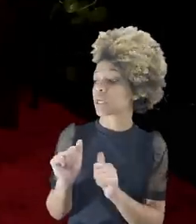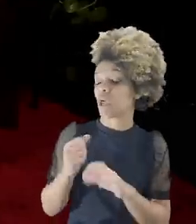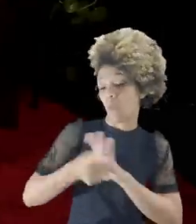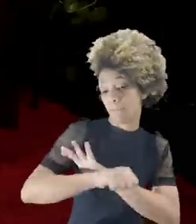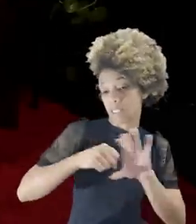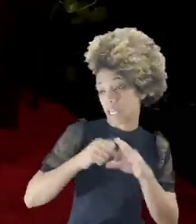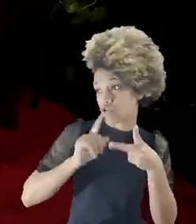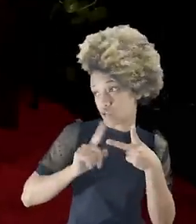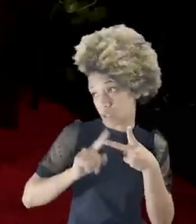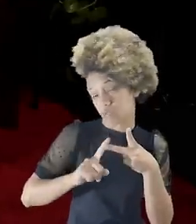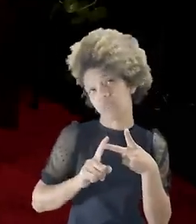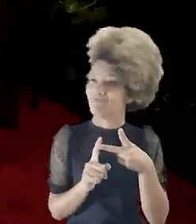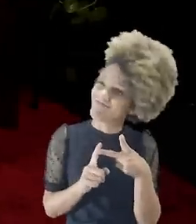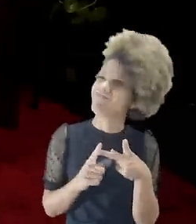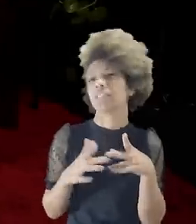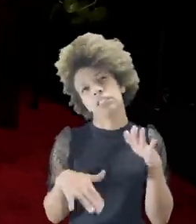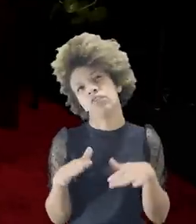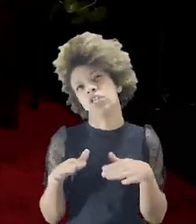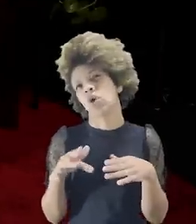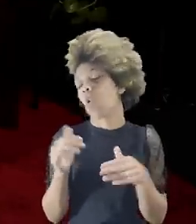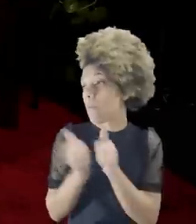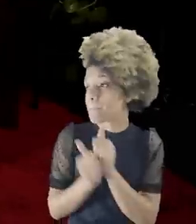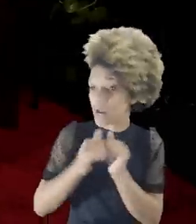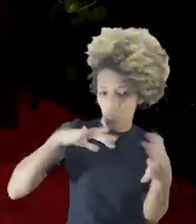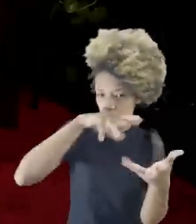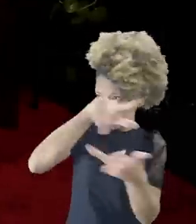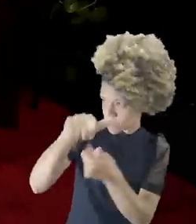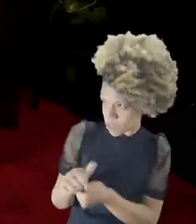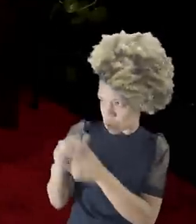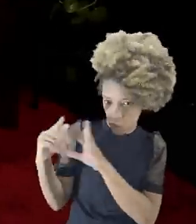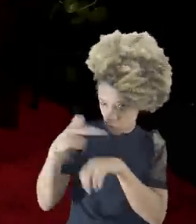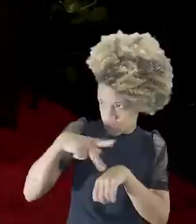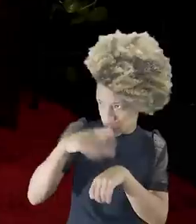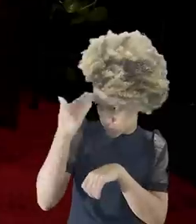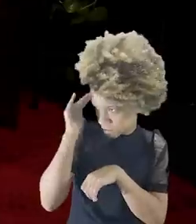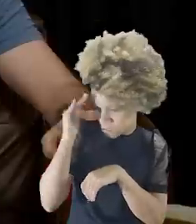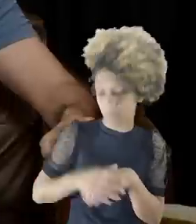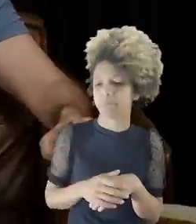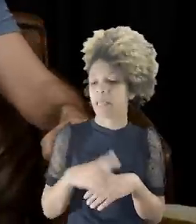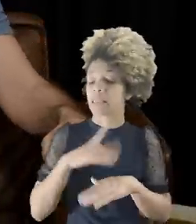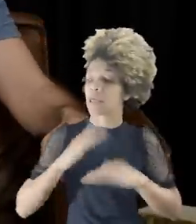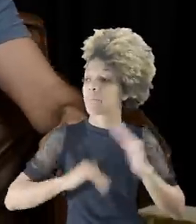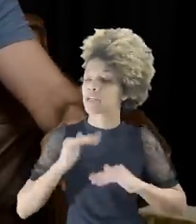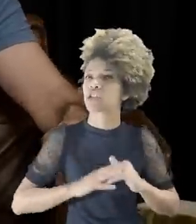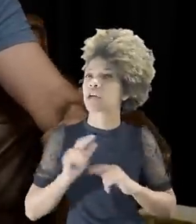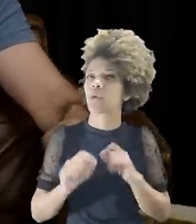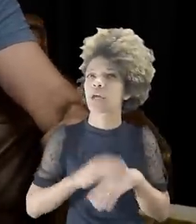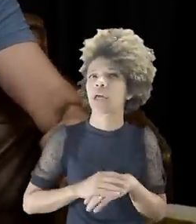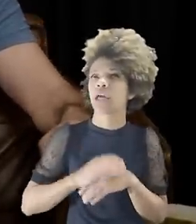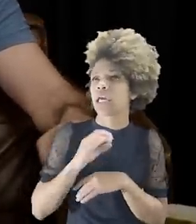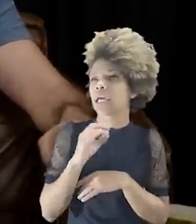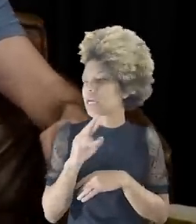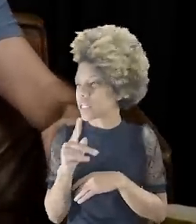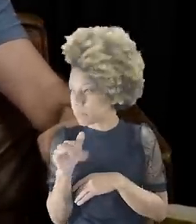o segundo talvez segundo esporte mais globalizado atrás do futebol Você tem o mais praticado através do que eu críquete